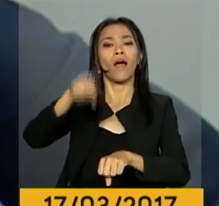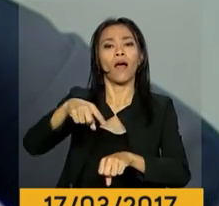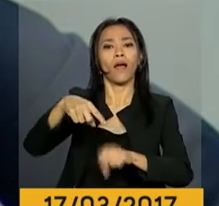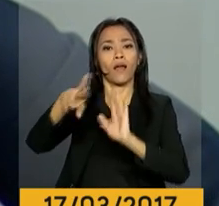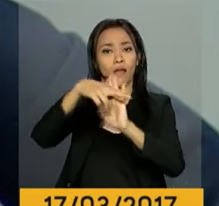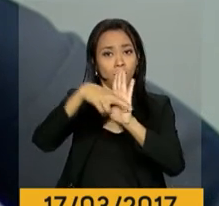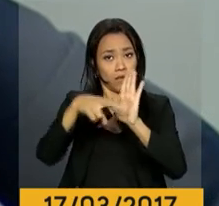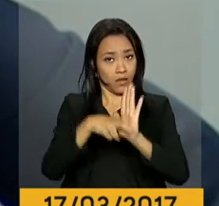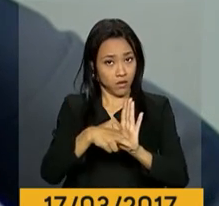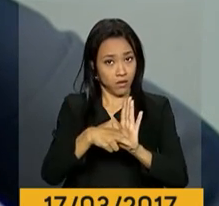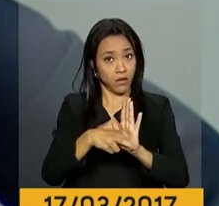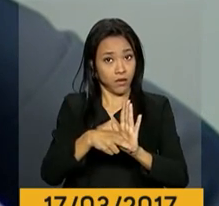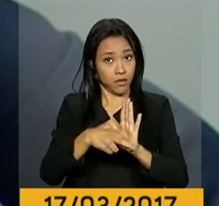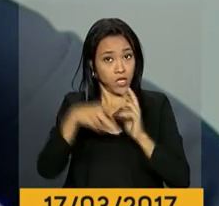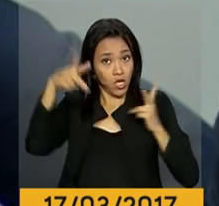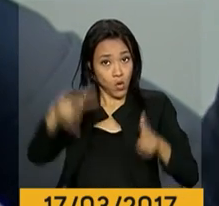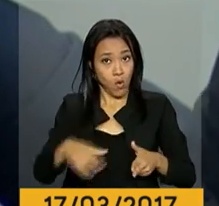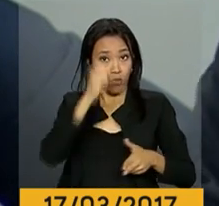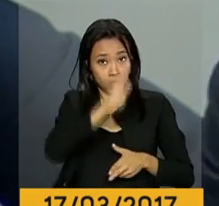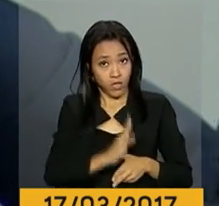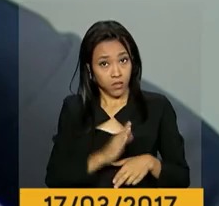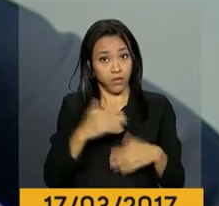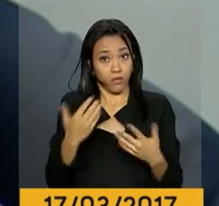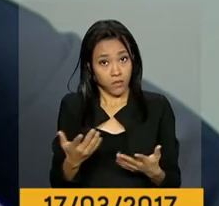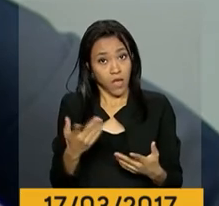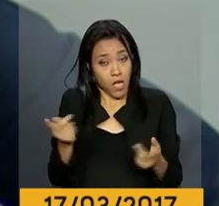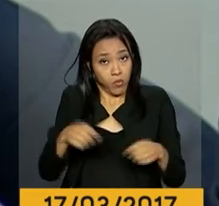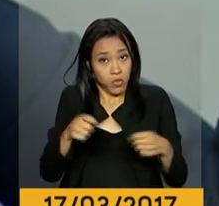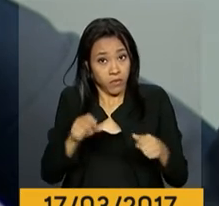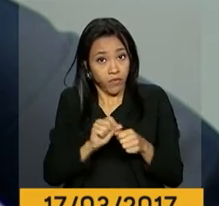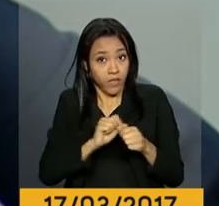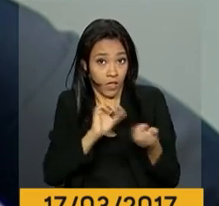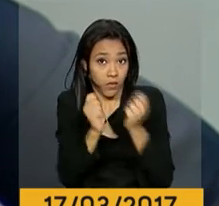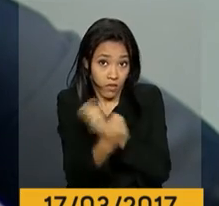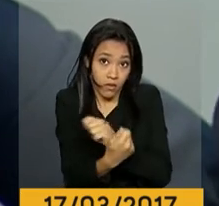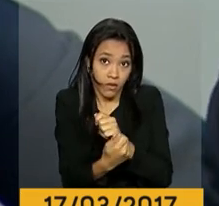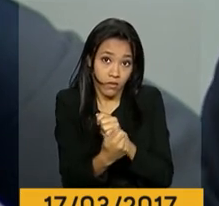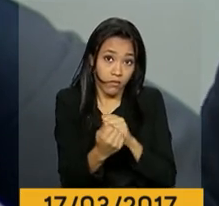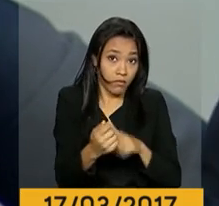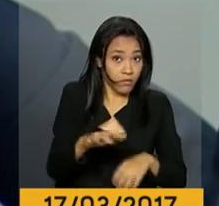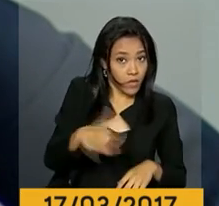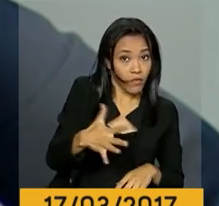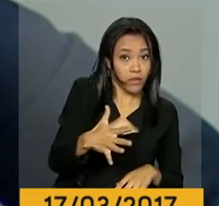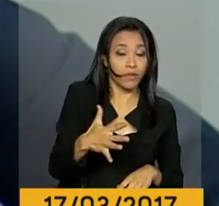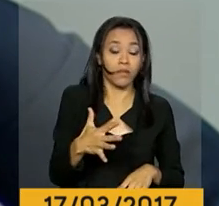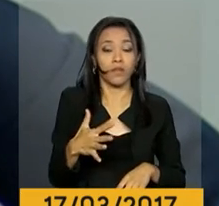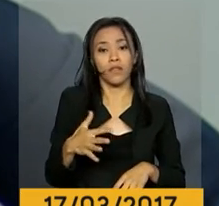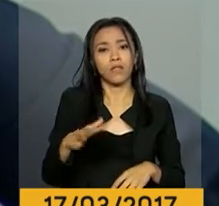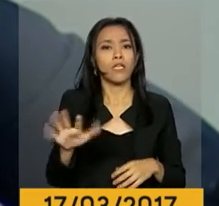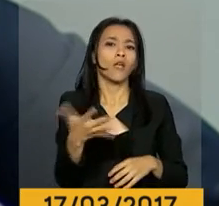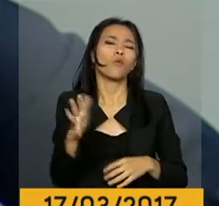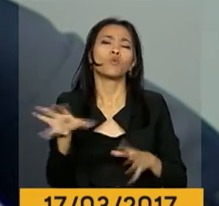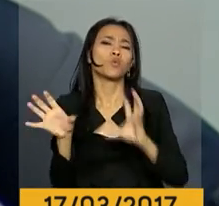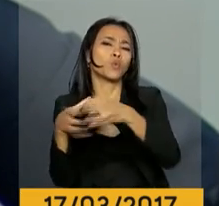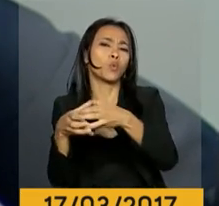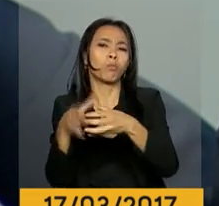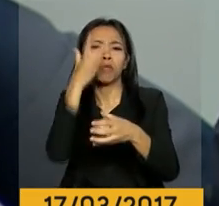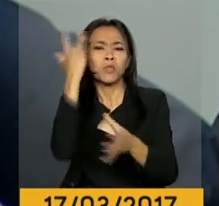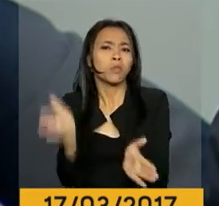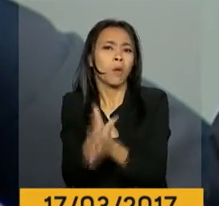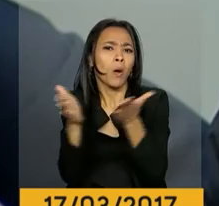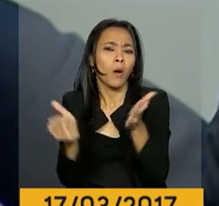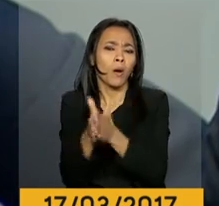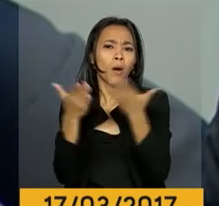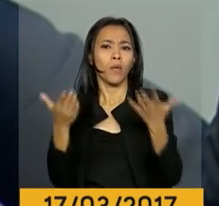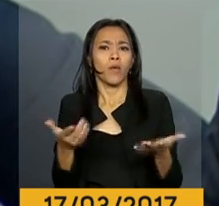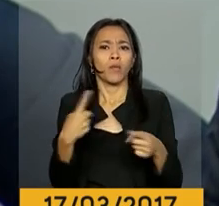que hoje nós temos. É preciso, talvez, fazer adequações? Talvez, em alguns casos, dos mais carentes, porque